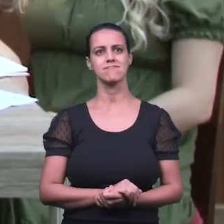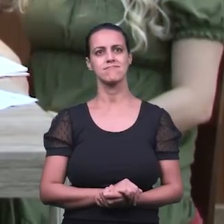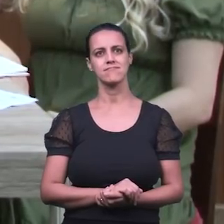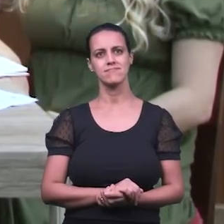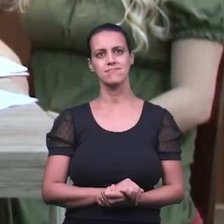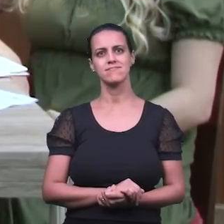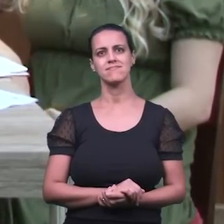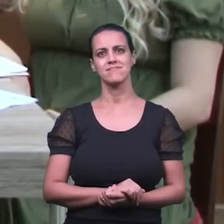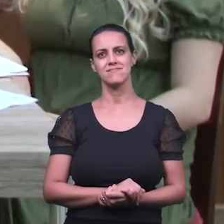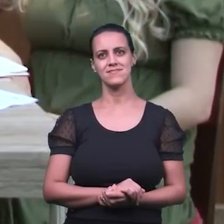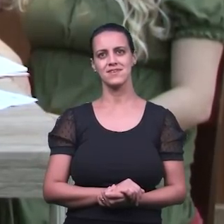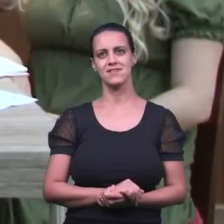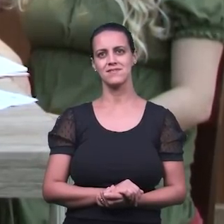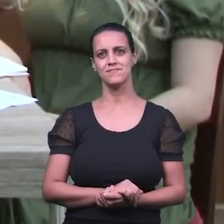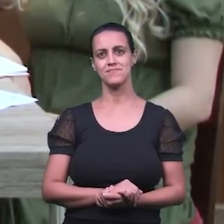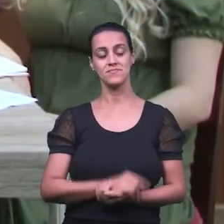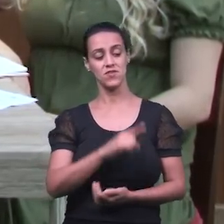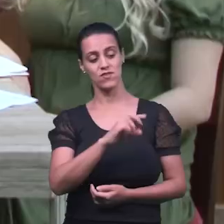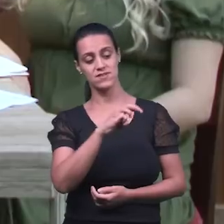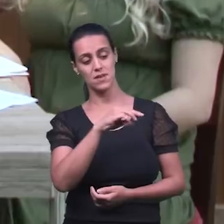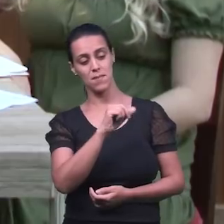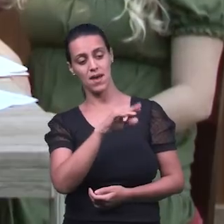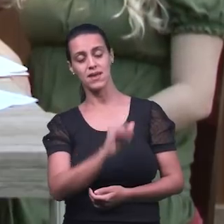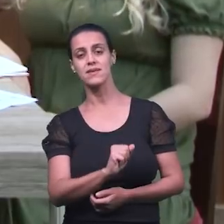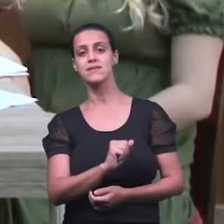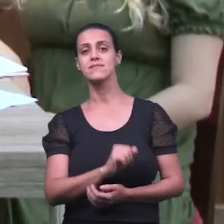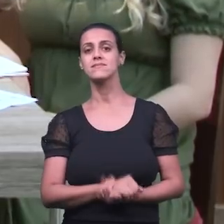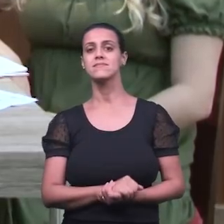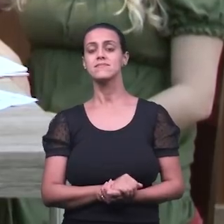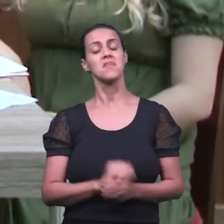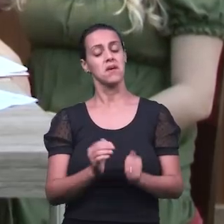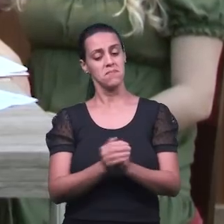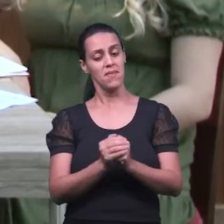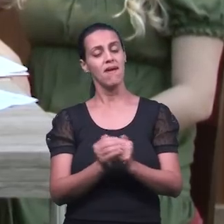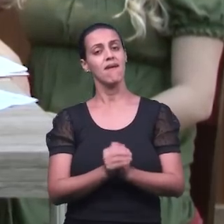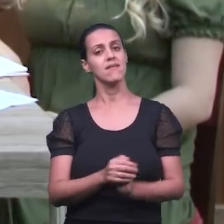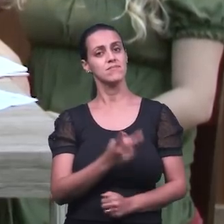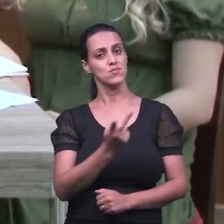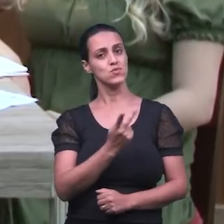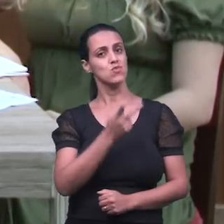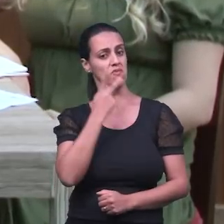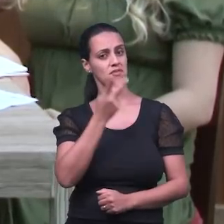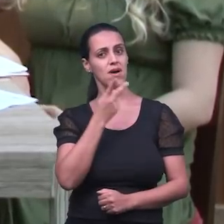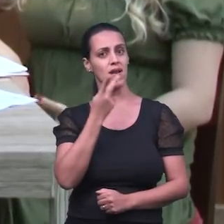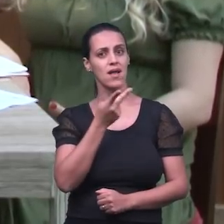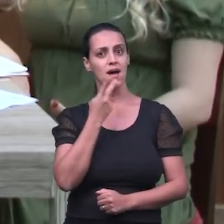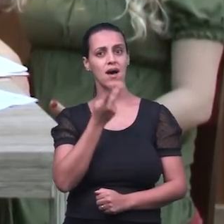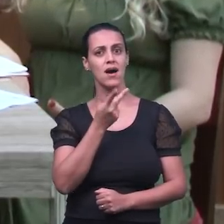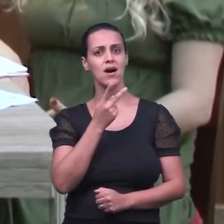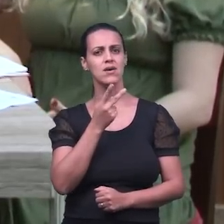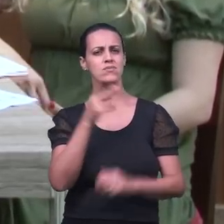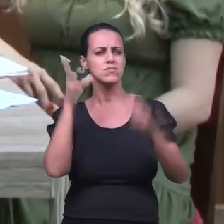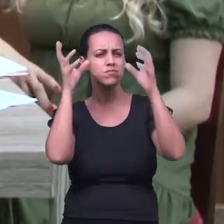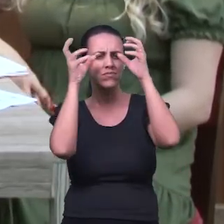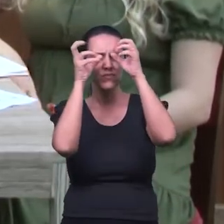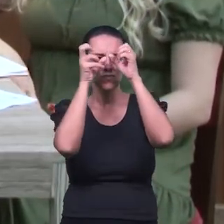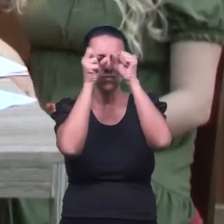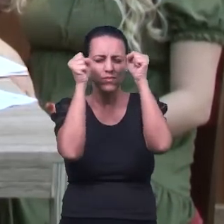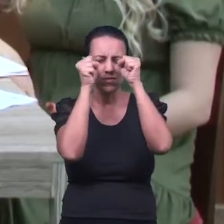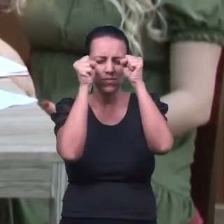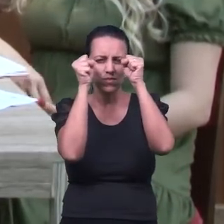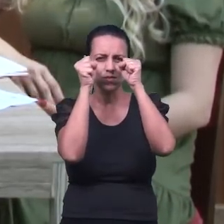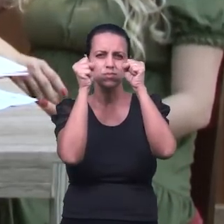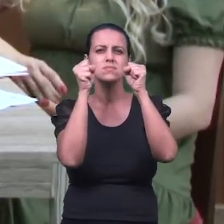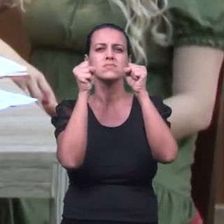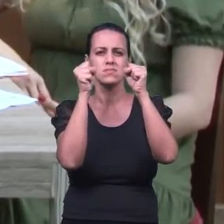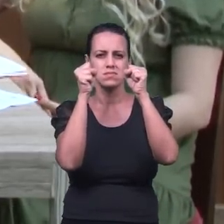Glória a Jesus. E você, Maria Luísa? Amém. Os dois irmãos, ali, eles falaram das sombras como o período das